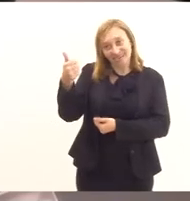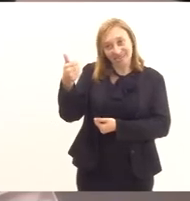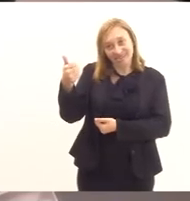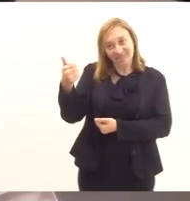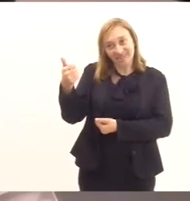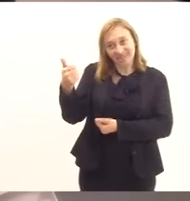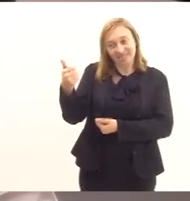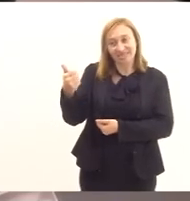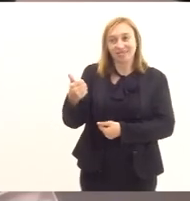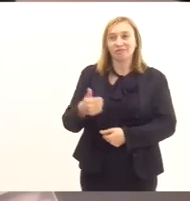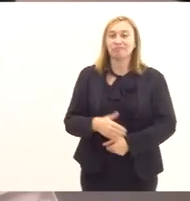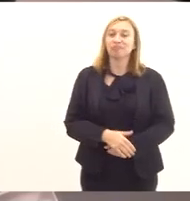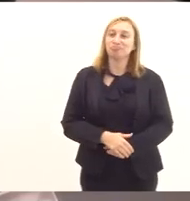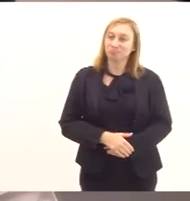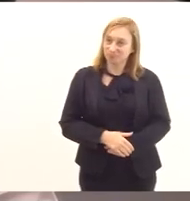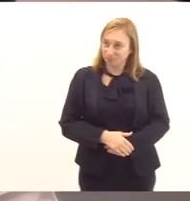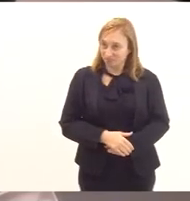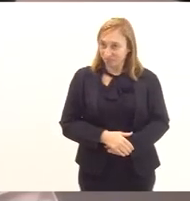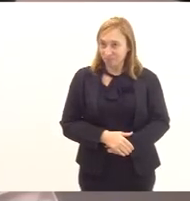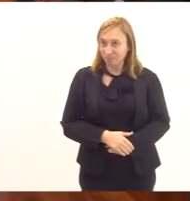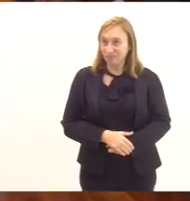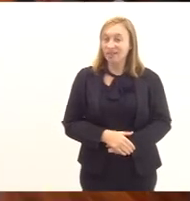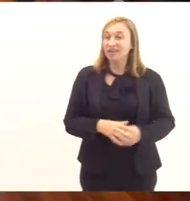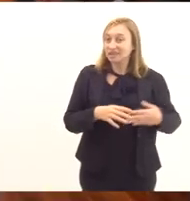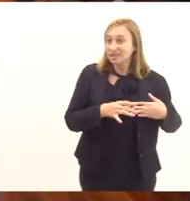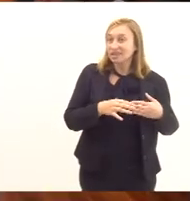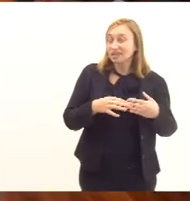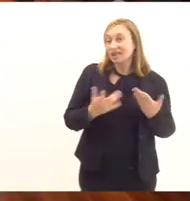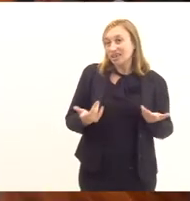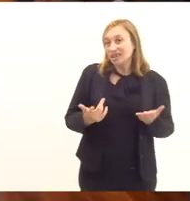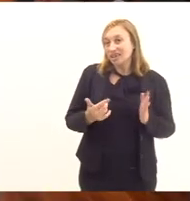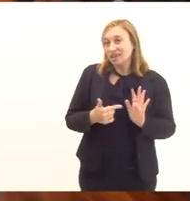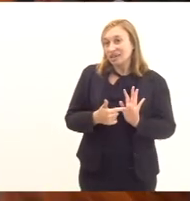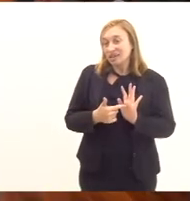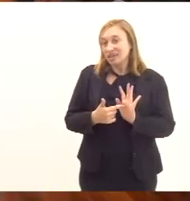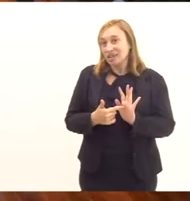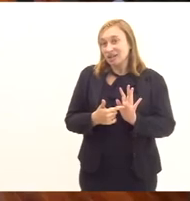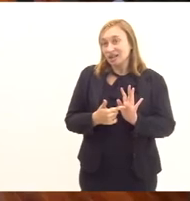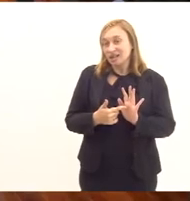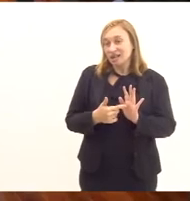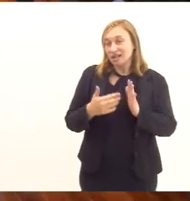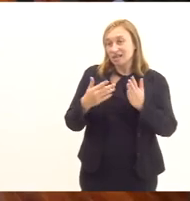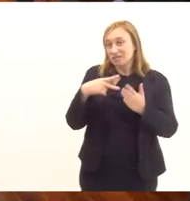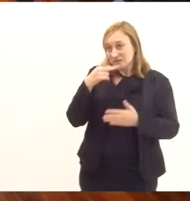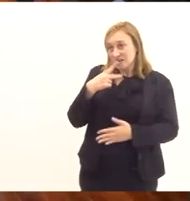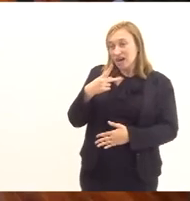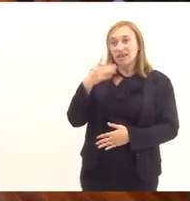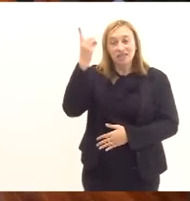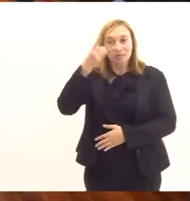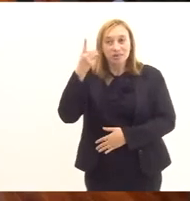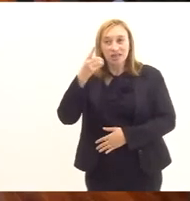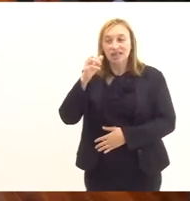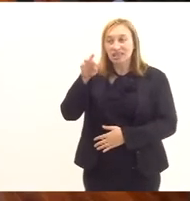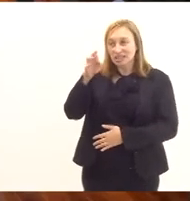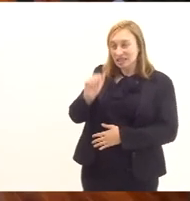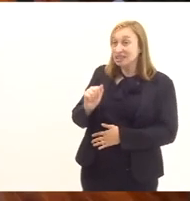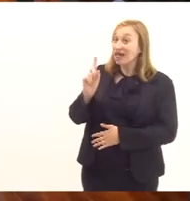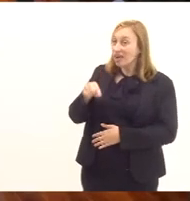amigável eu sou humano essa linha apresentada pelo Deputado Adriano é uma é uma possibilidade